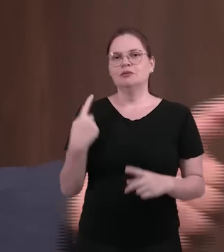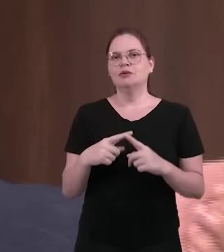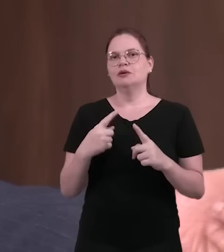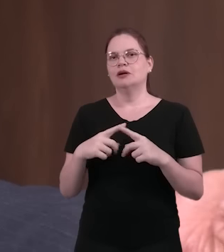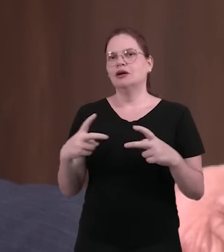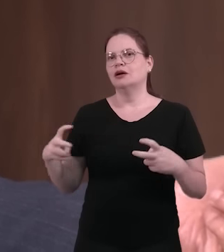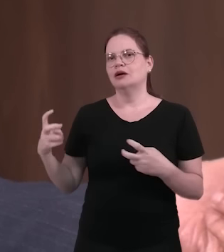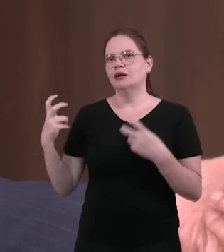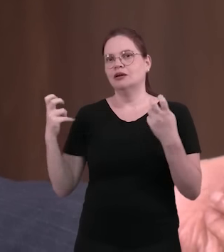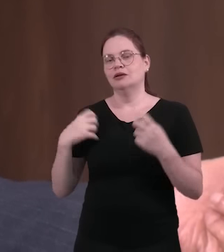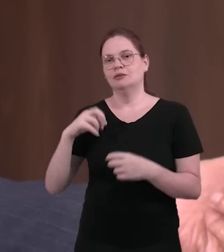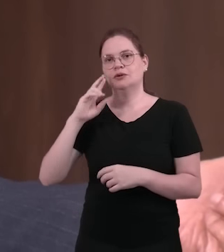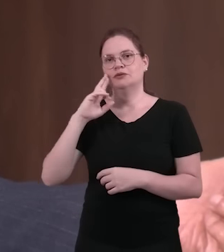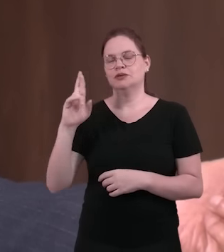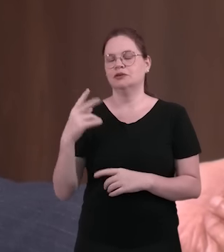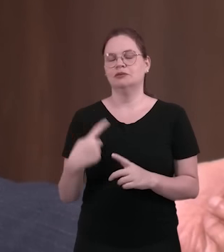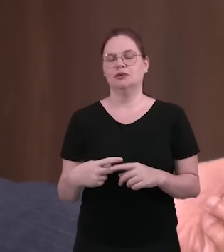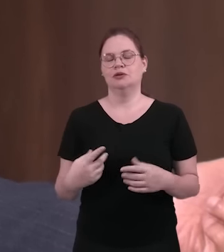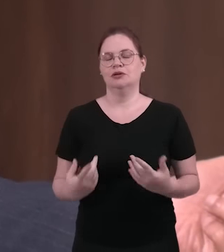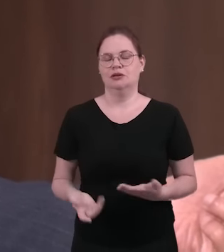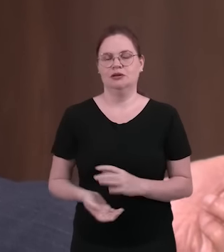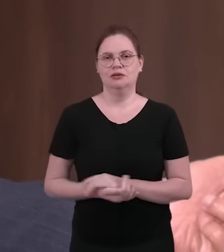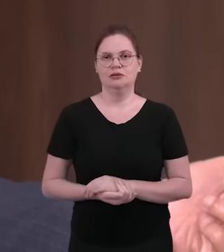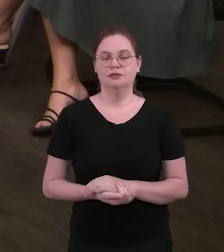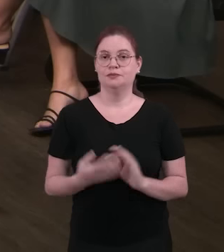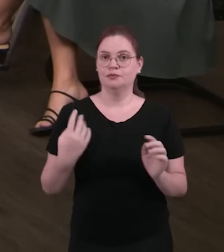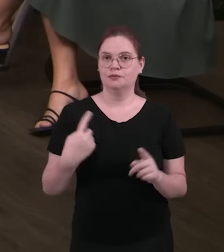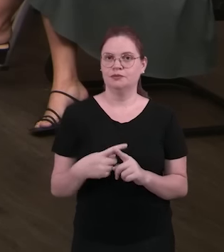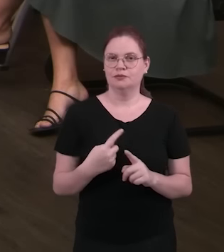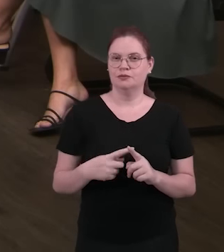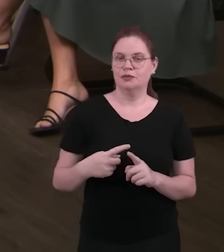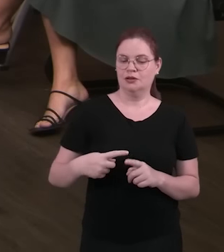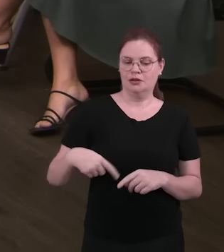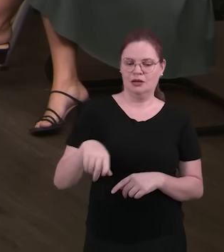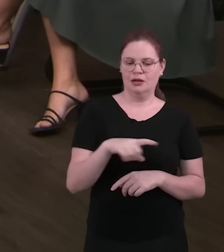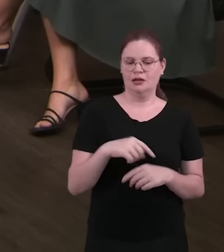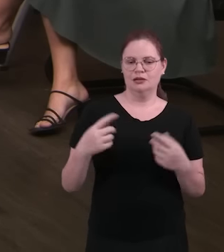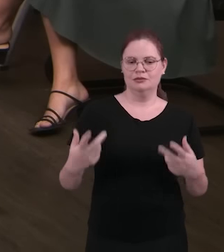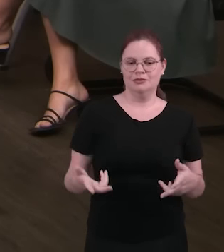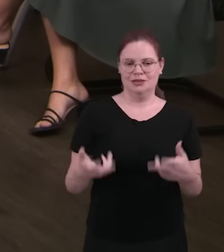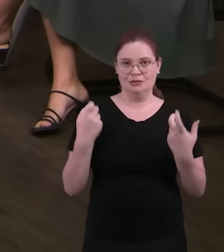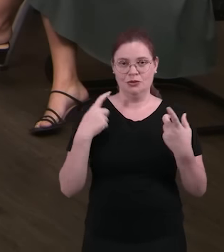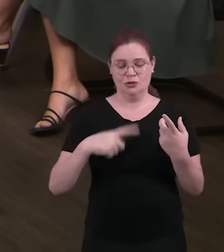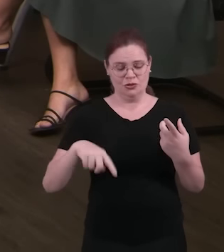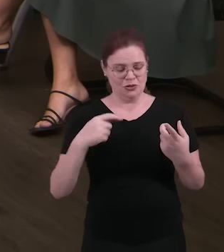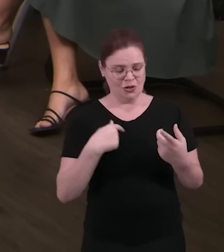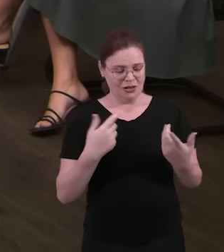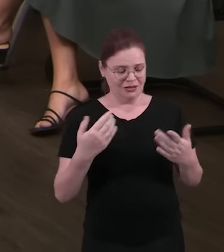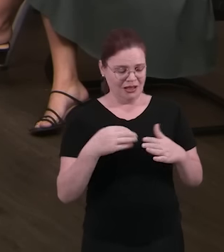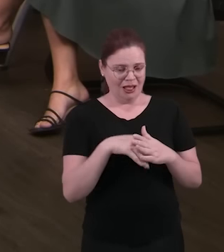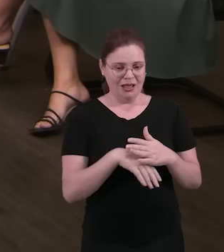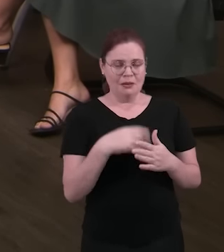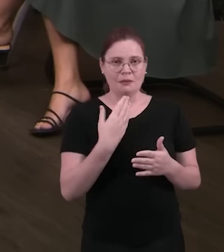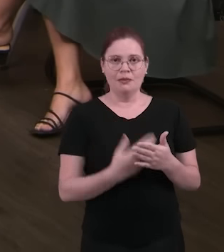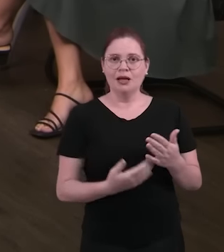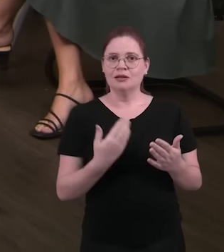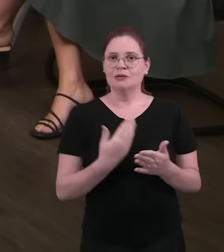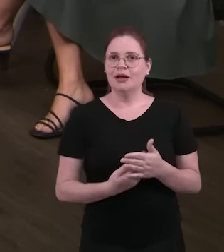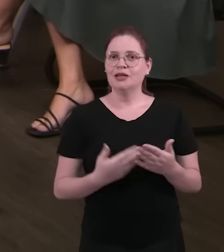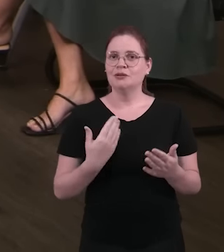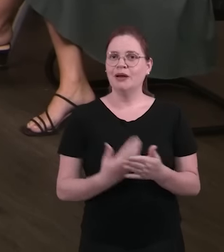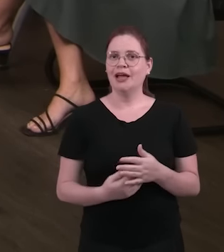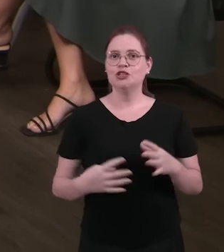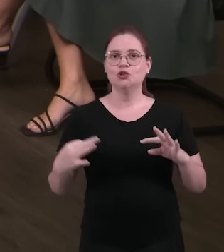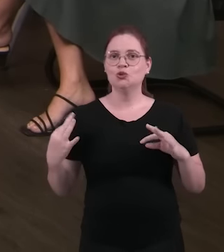Senhor? Exatamente esse ponto, pastor Josias. Porque eles viram que nós só estamos empobrecendo. Os midianitas